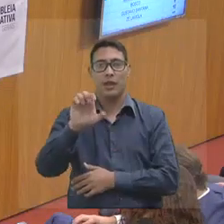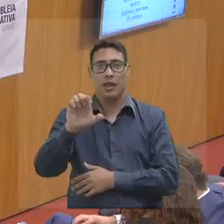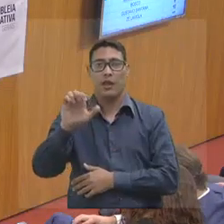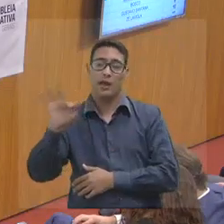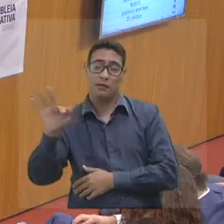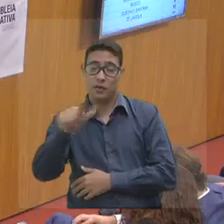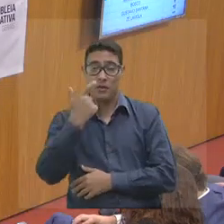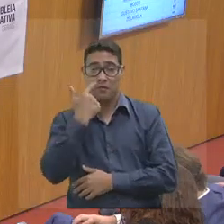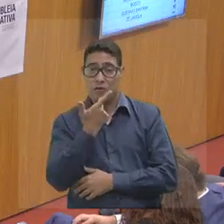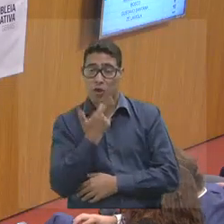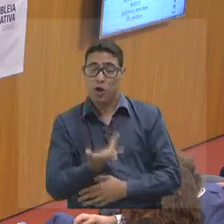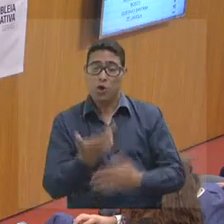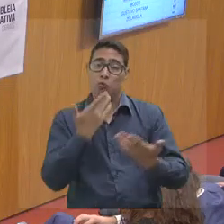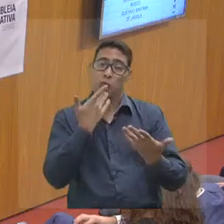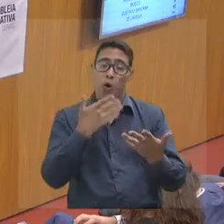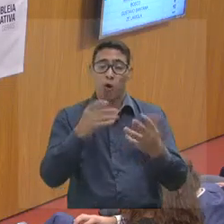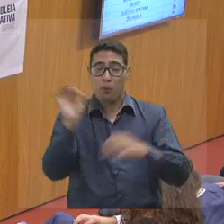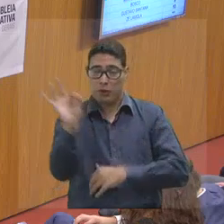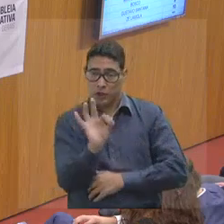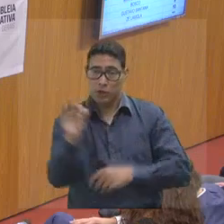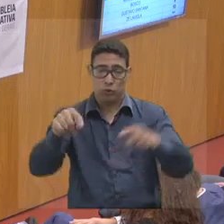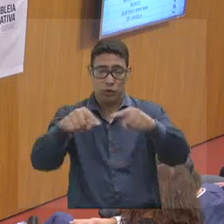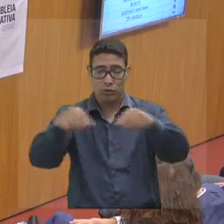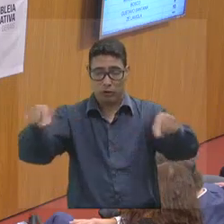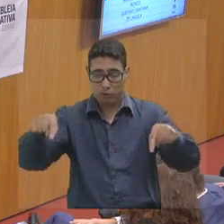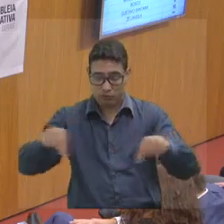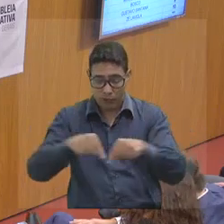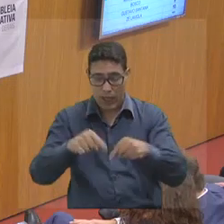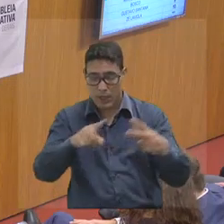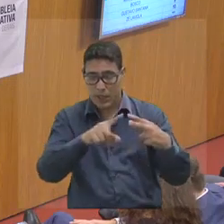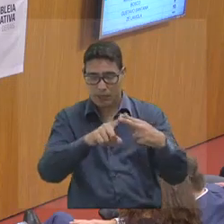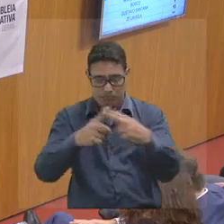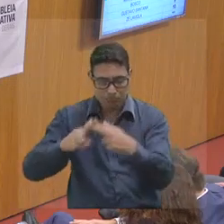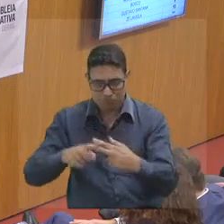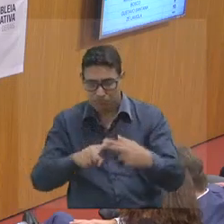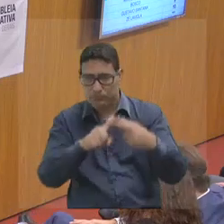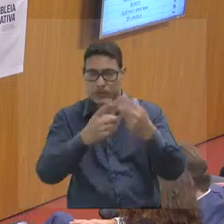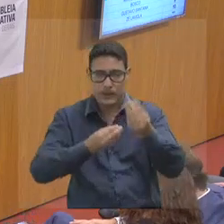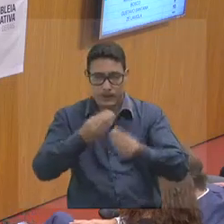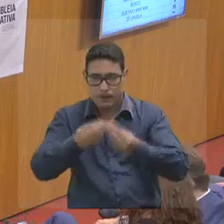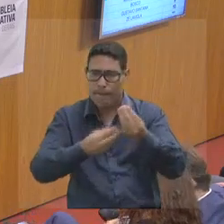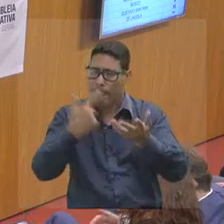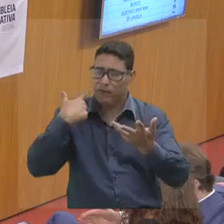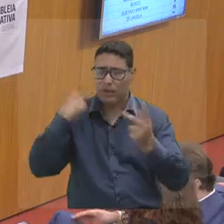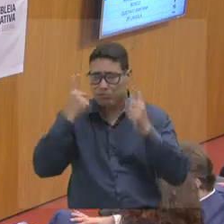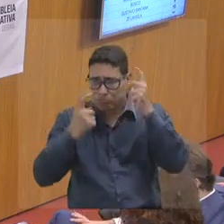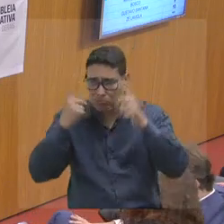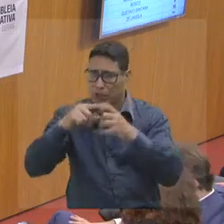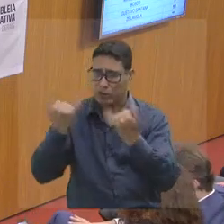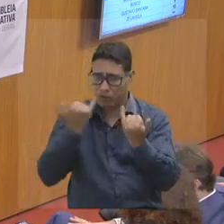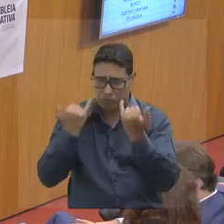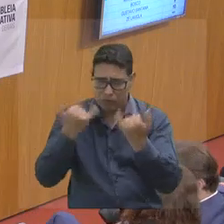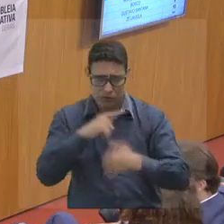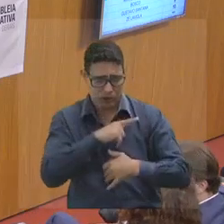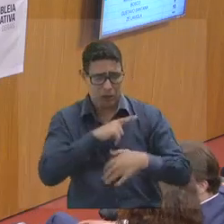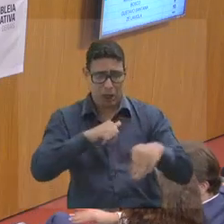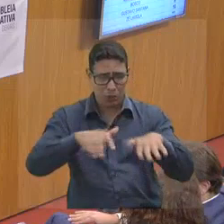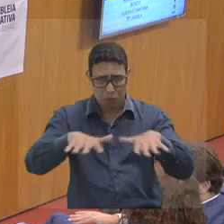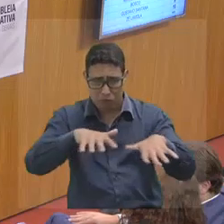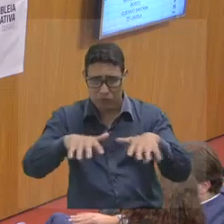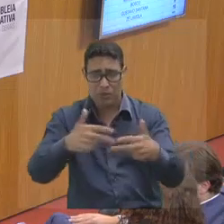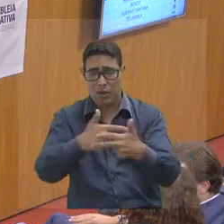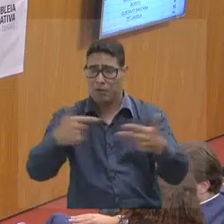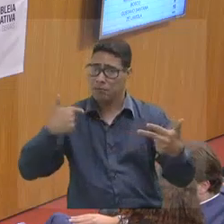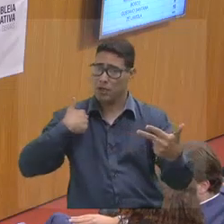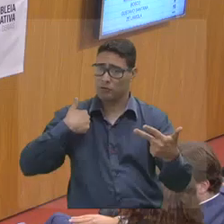o percentual de Daia corretiva que eu fiquei preocupado com essa informação eu falei será que é tá tendo um movimento de desmatamento irregular